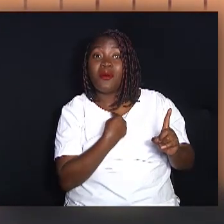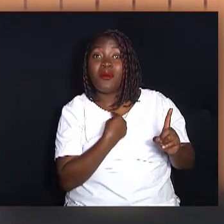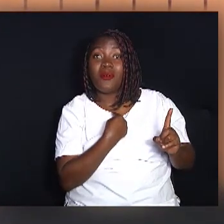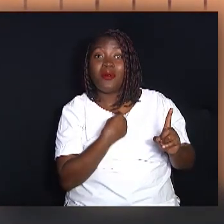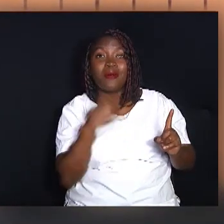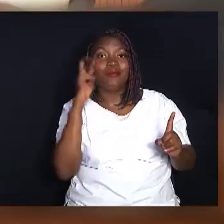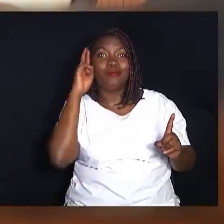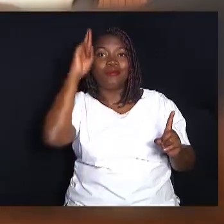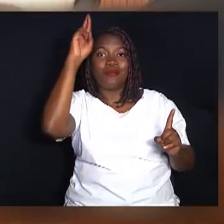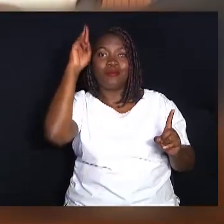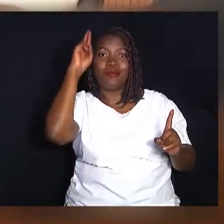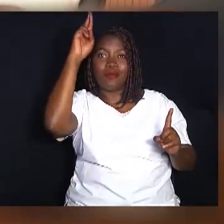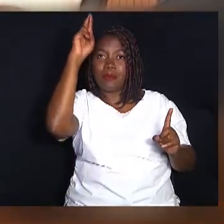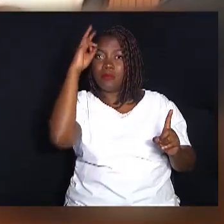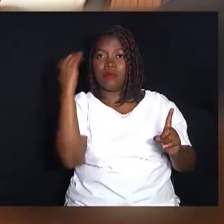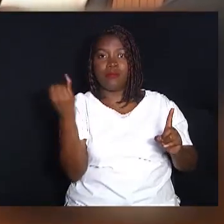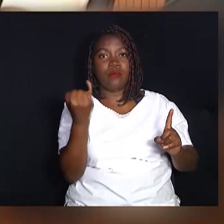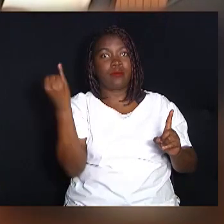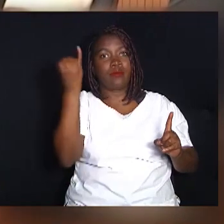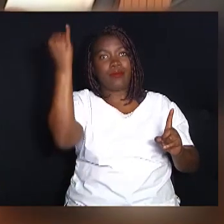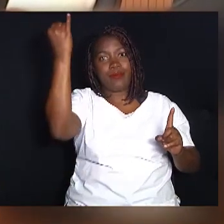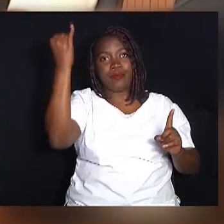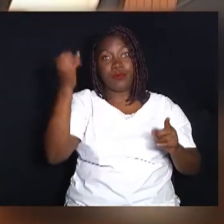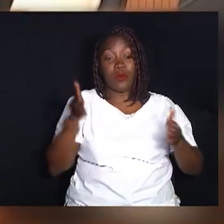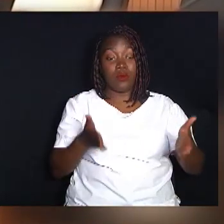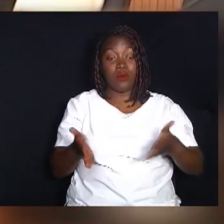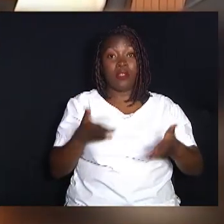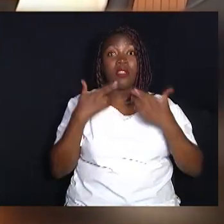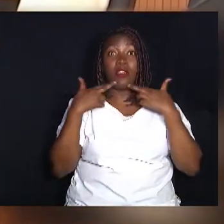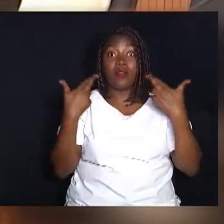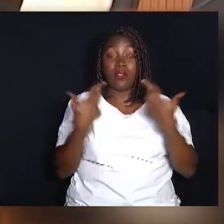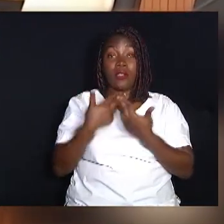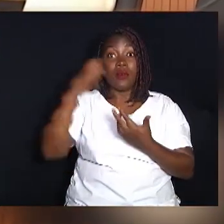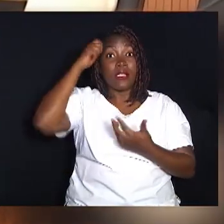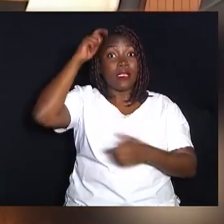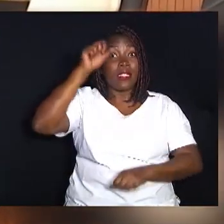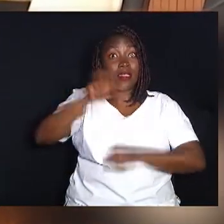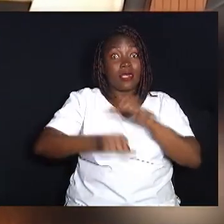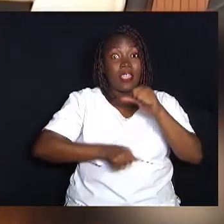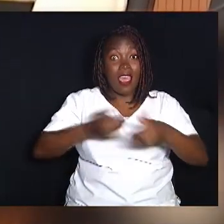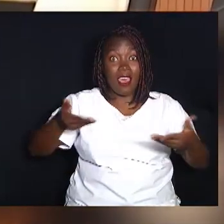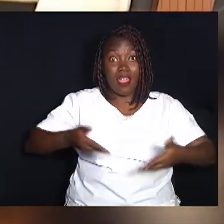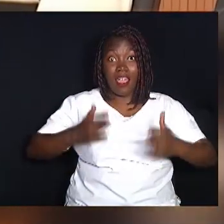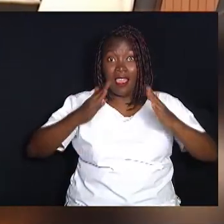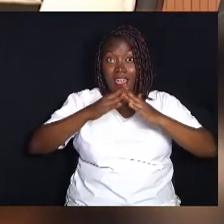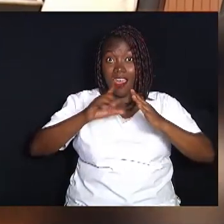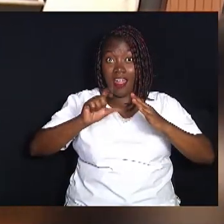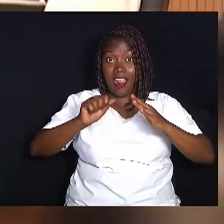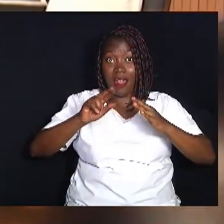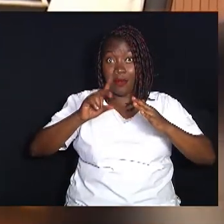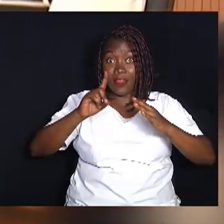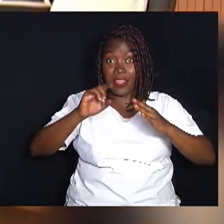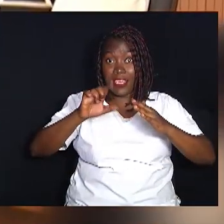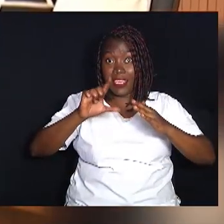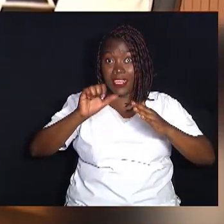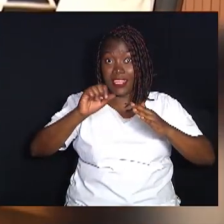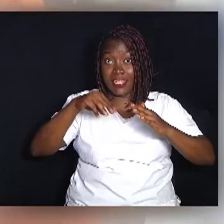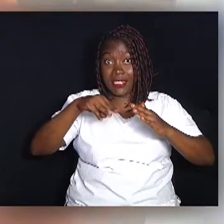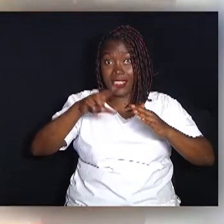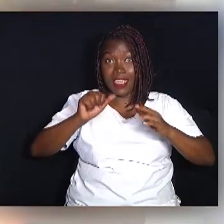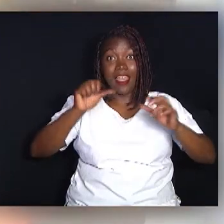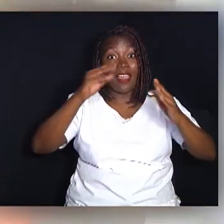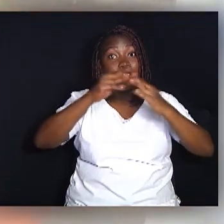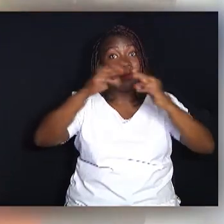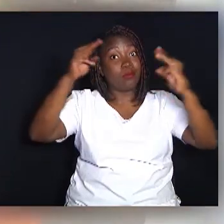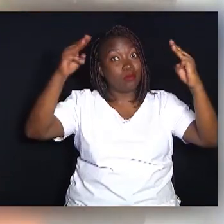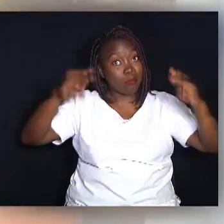né, fundamental. Durante a reunião, a ideia de transformar a atual Casa Laudelina num memorial foi pontuada.